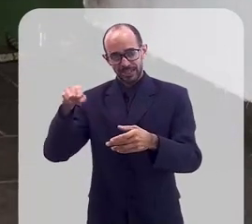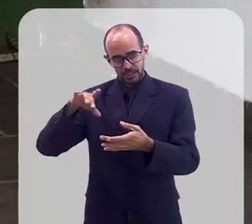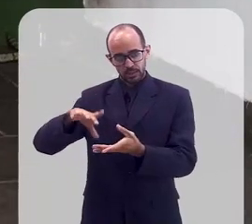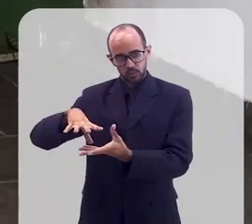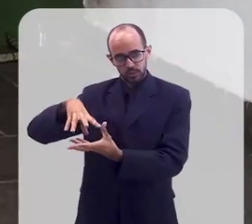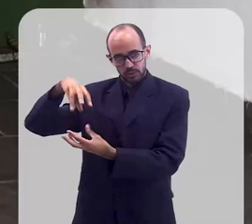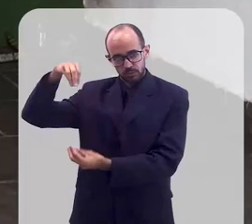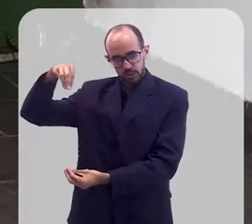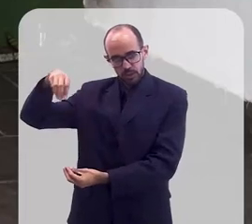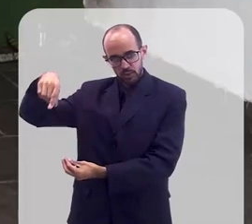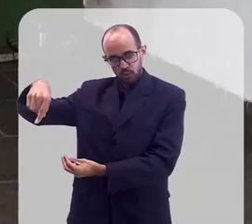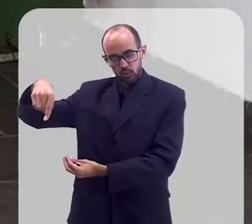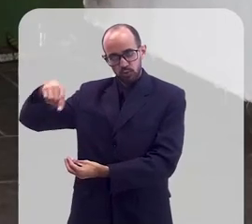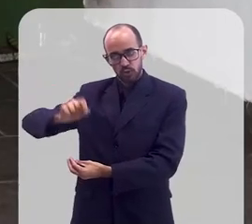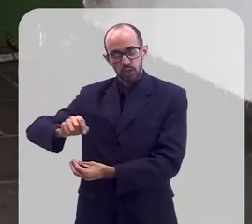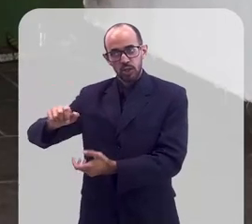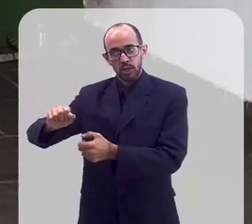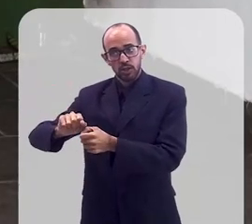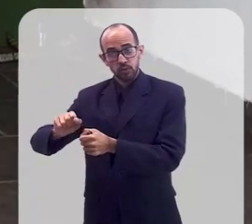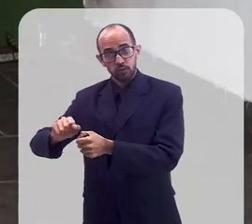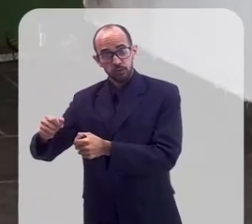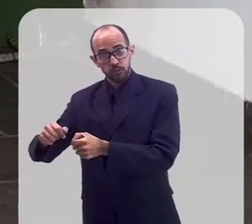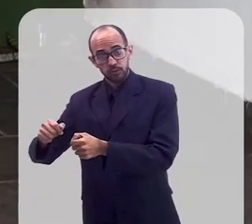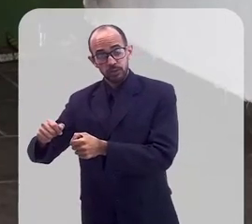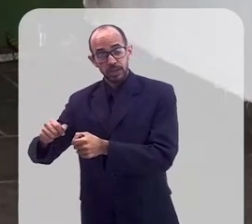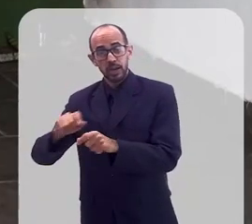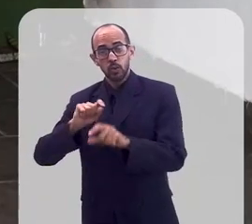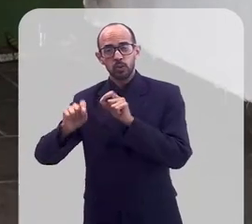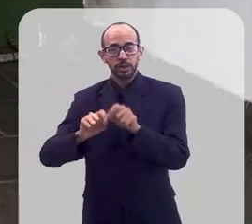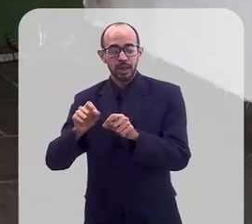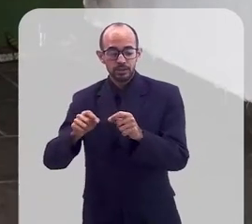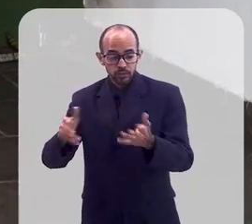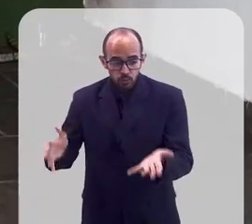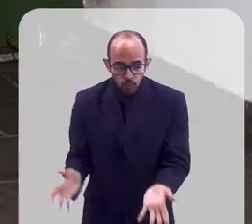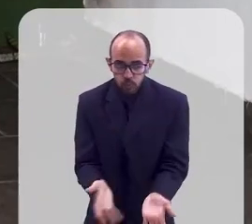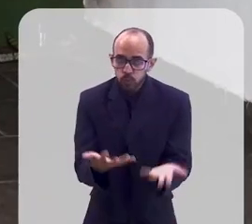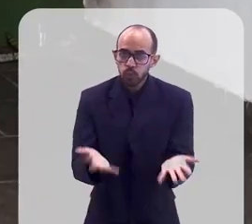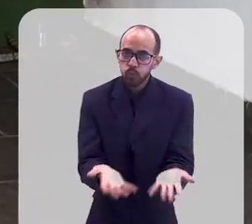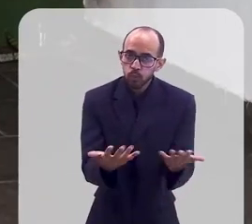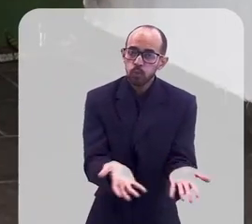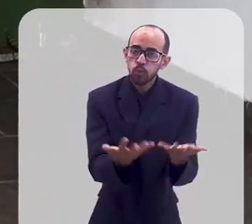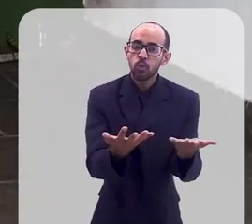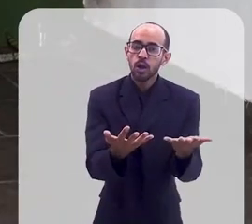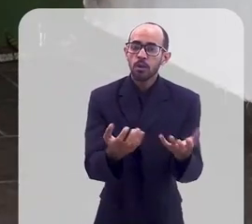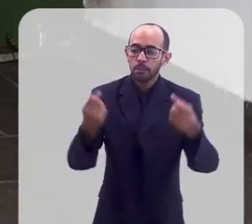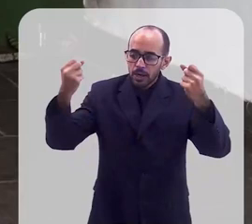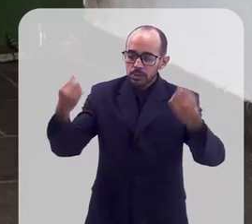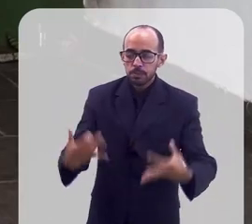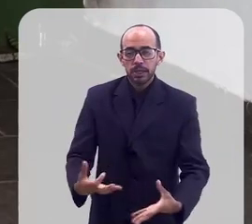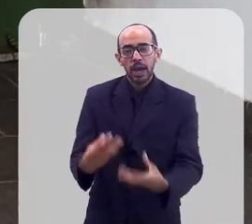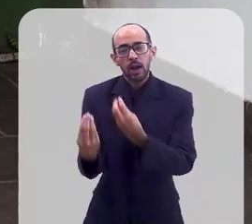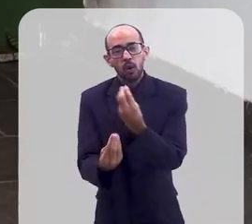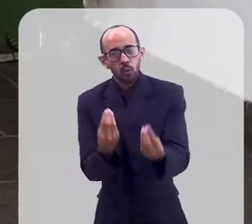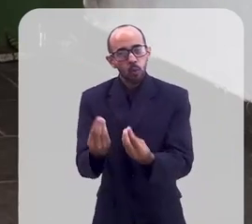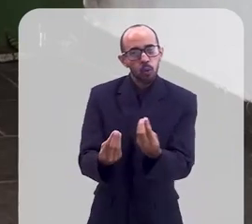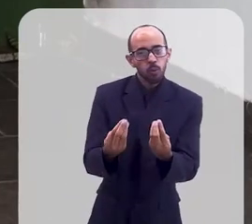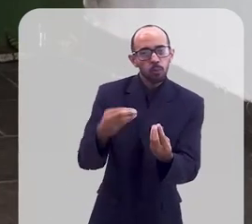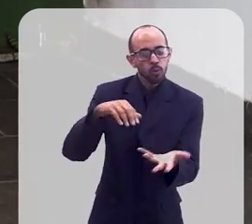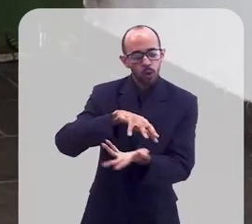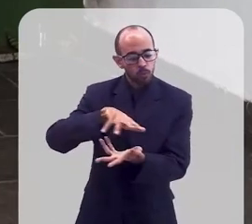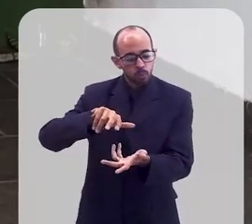que vieram para levantar outras mulheres, para dar a mão, para explicar como é que é o